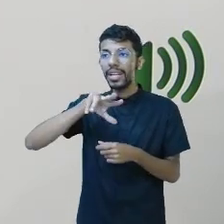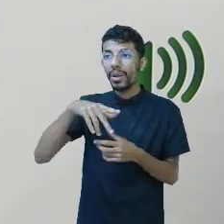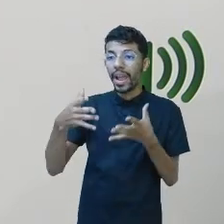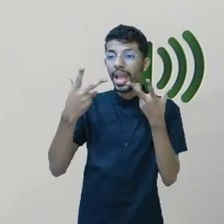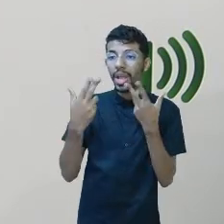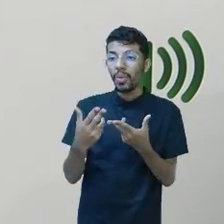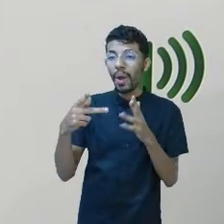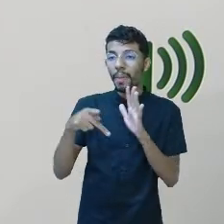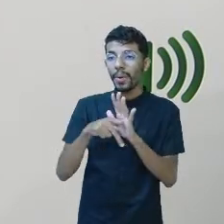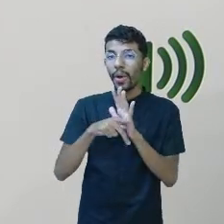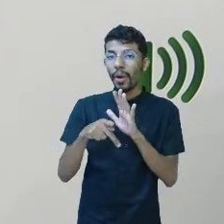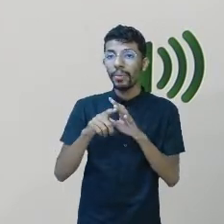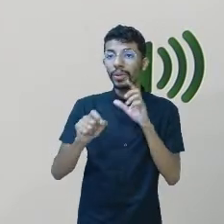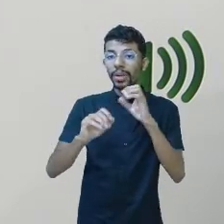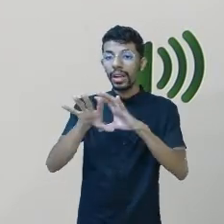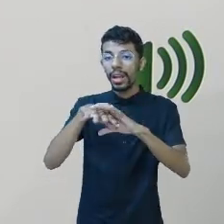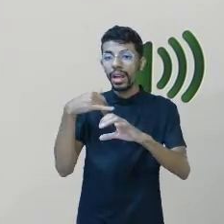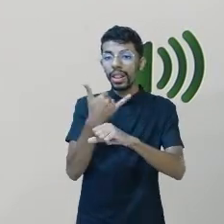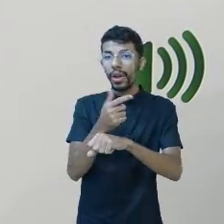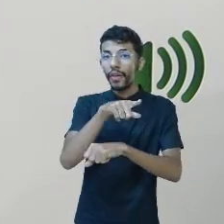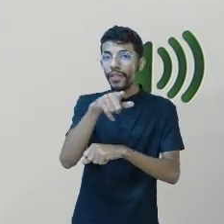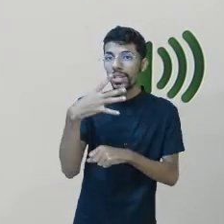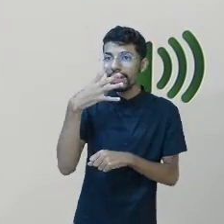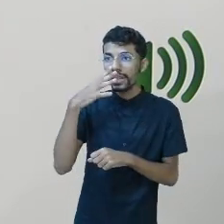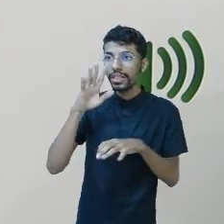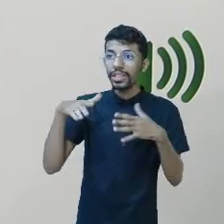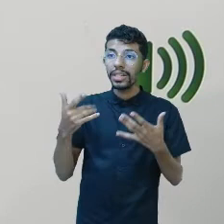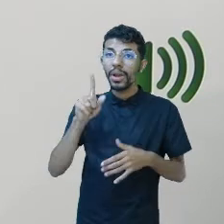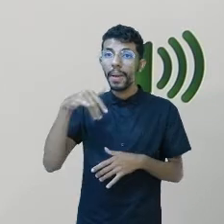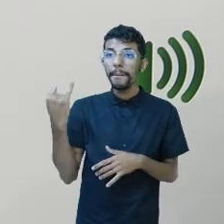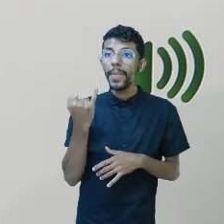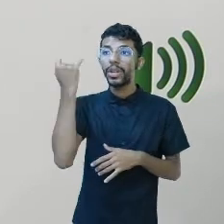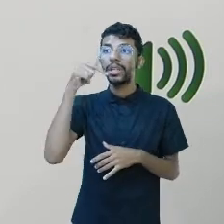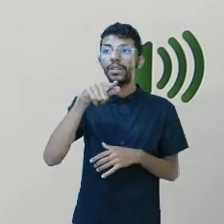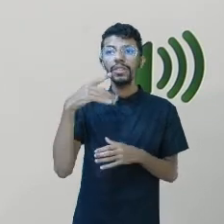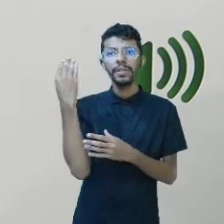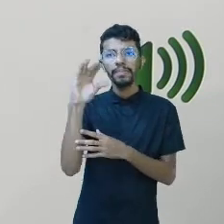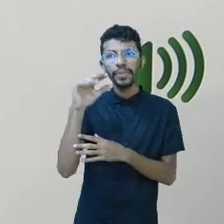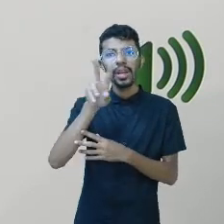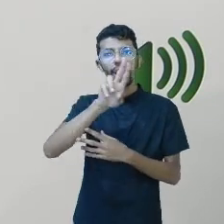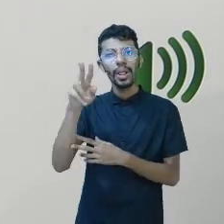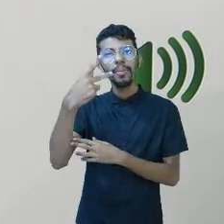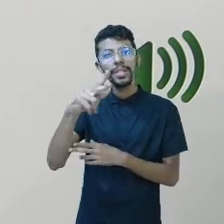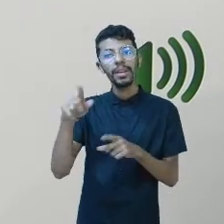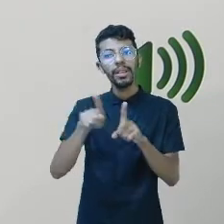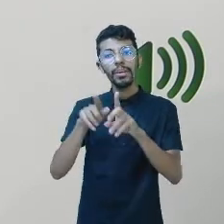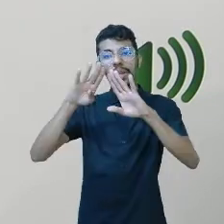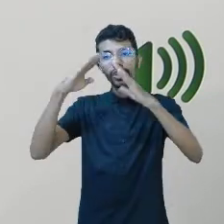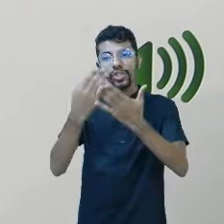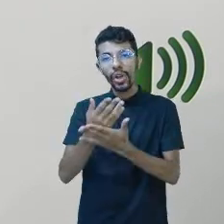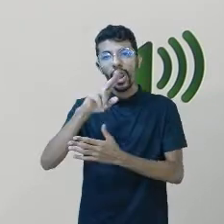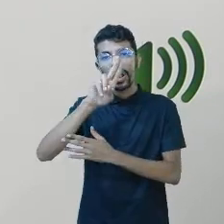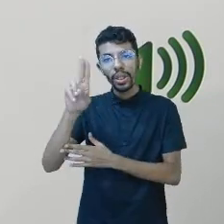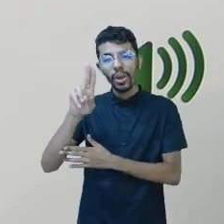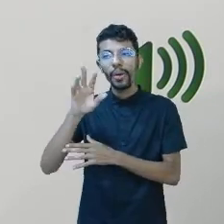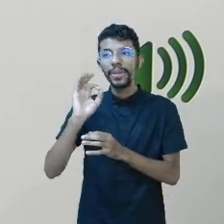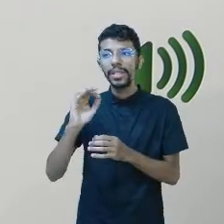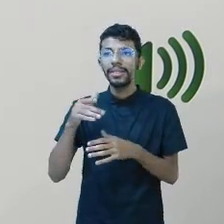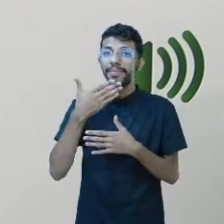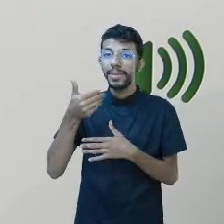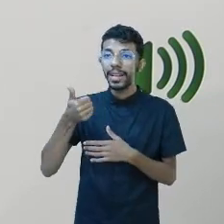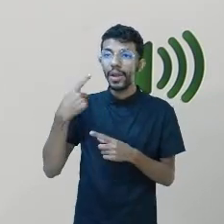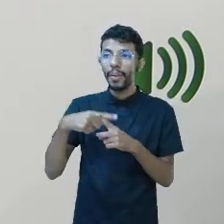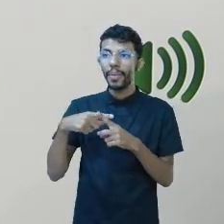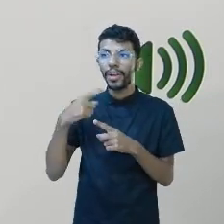assistindo. Então, é importante você colocar o teu nome e se quiser colocar o nome da sua escola, fica melhor, né?